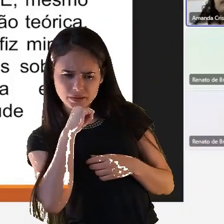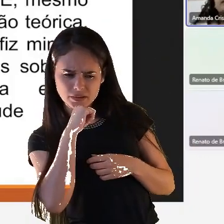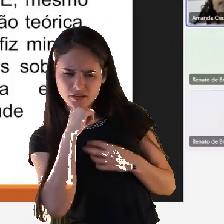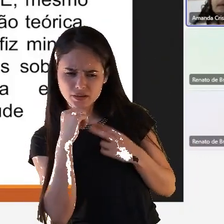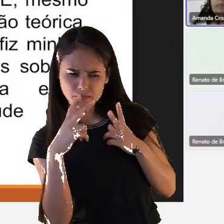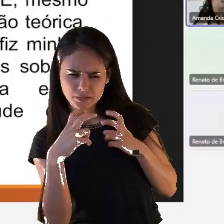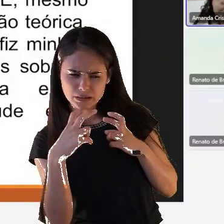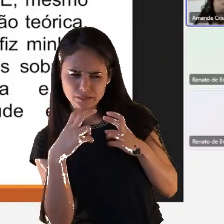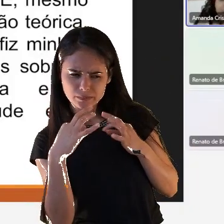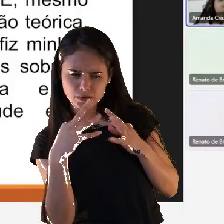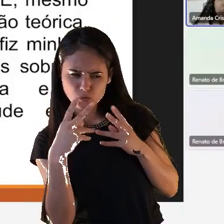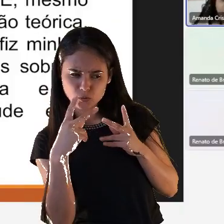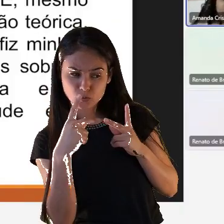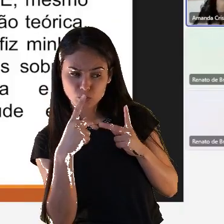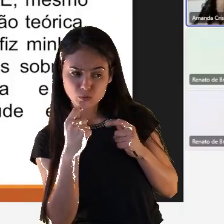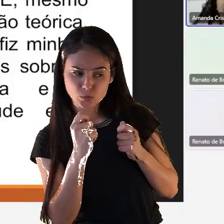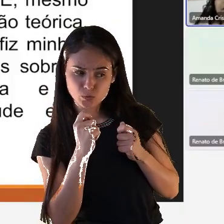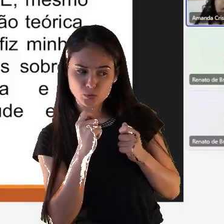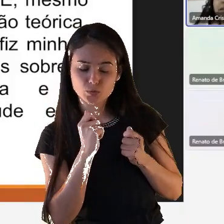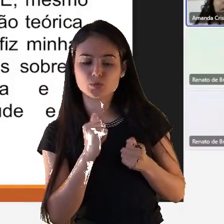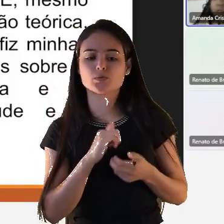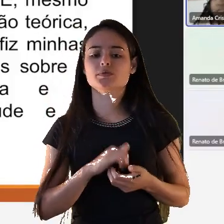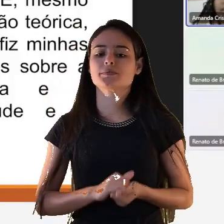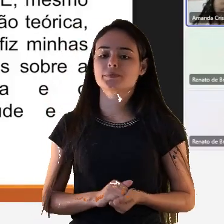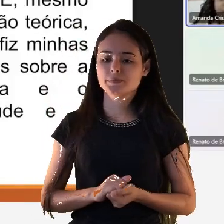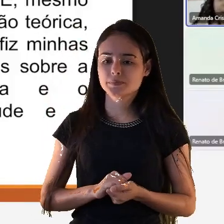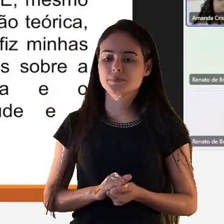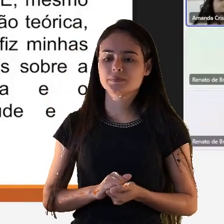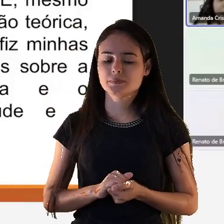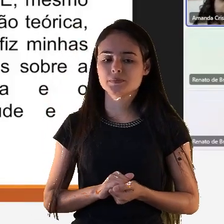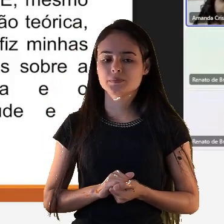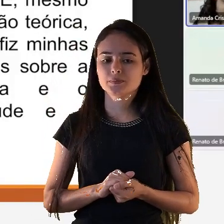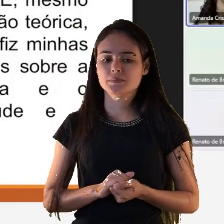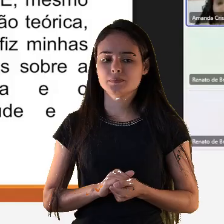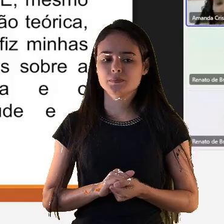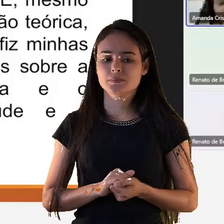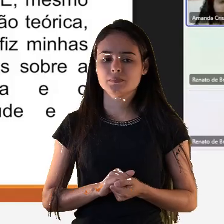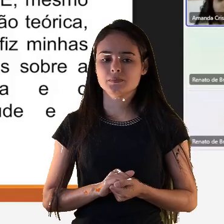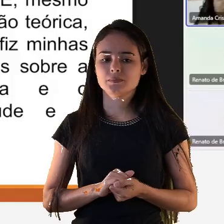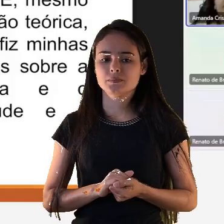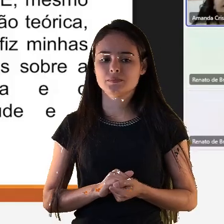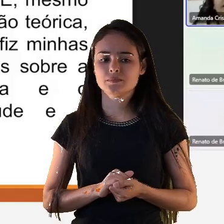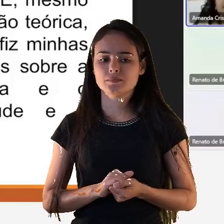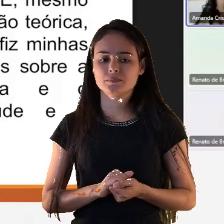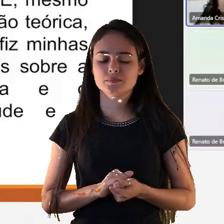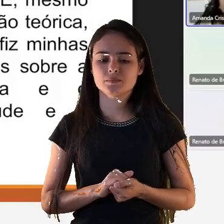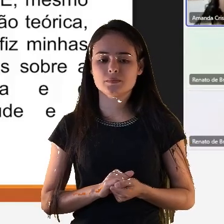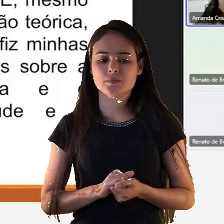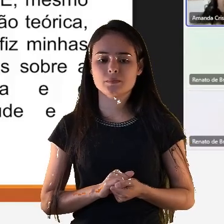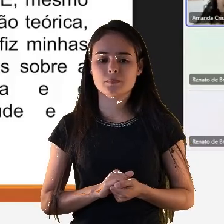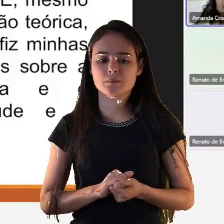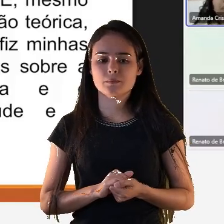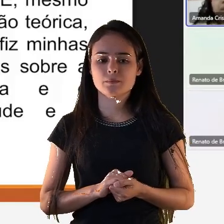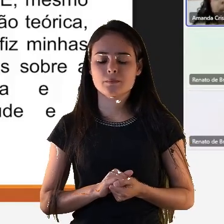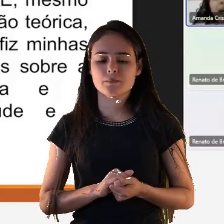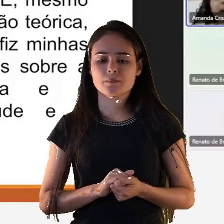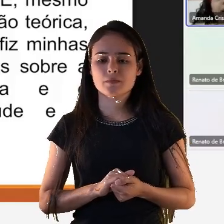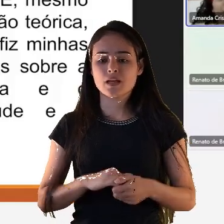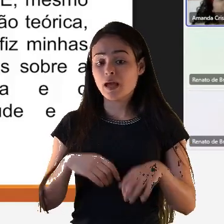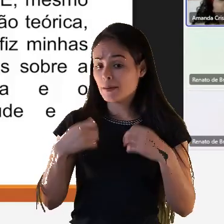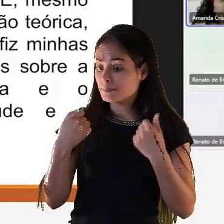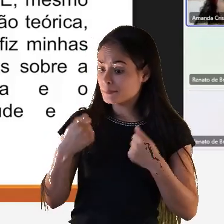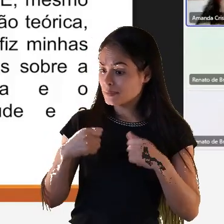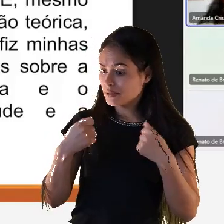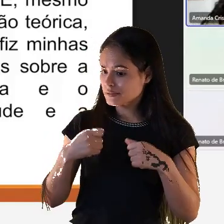para ela, ela me disse com todas as letras, né? Não terei filha fura greve, né? Você pode entrar nessa greve,